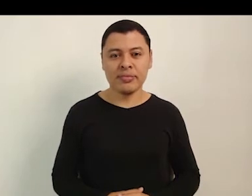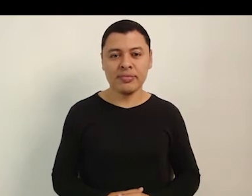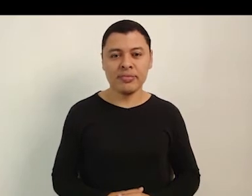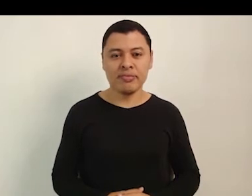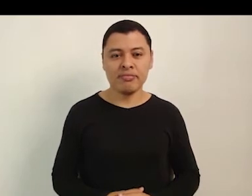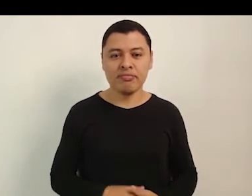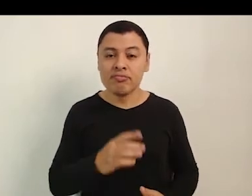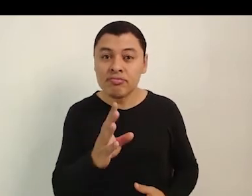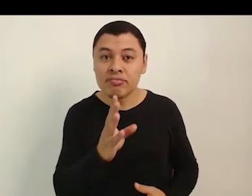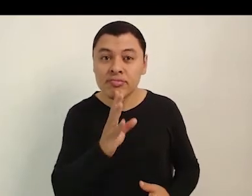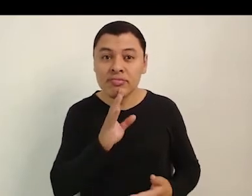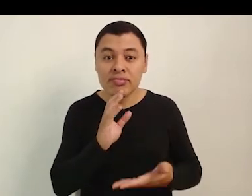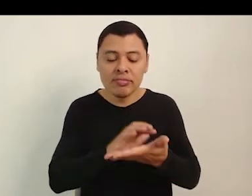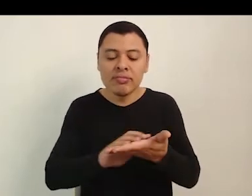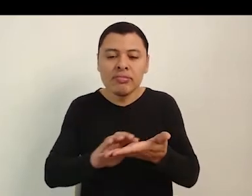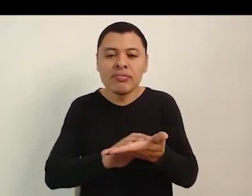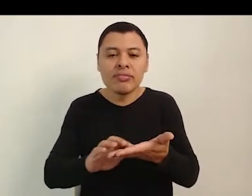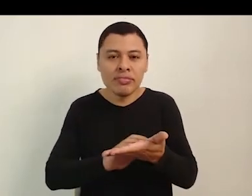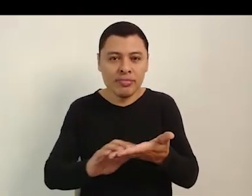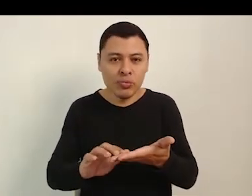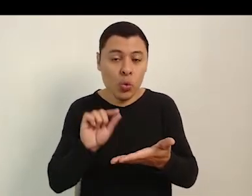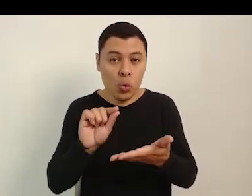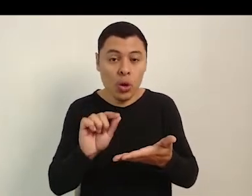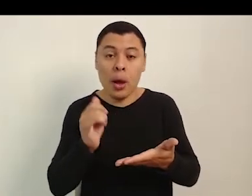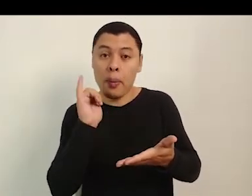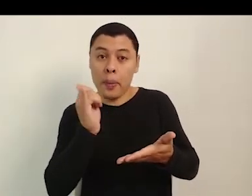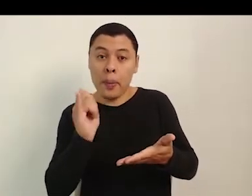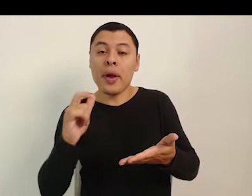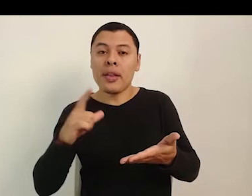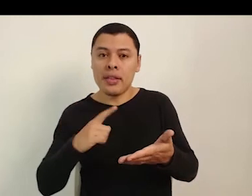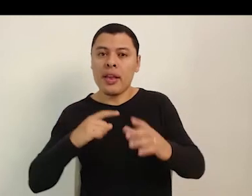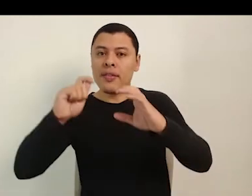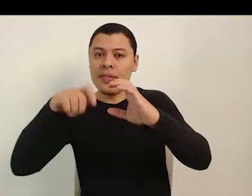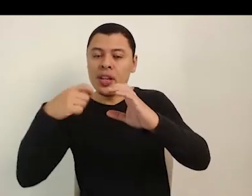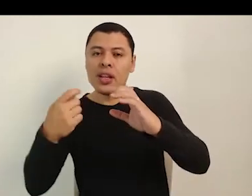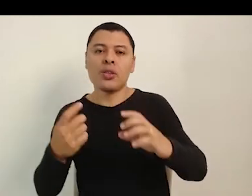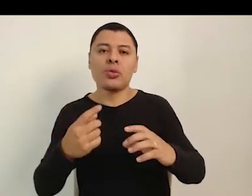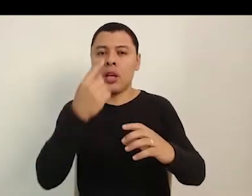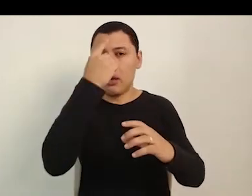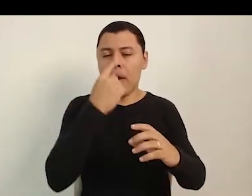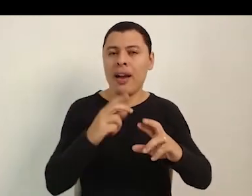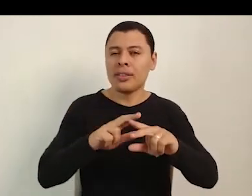Conhecendo a linha Braille. Durante a narração, o vídeo possui imagens ilustrativas.